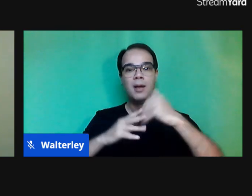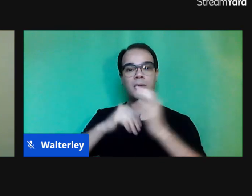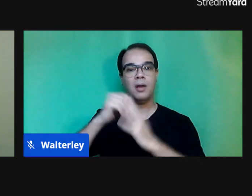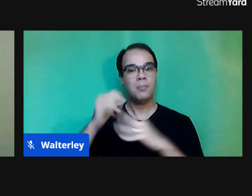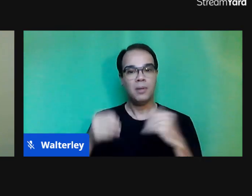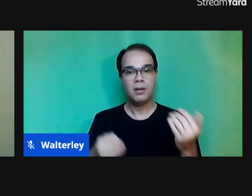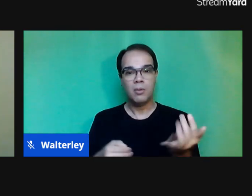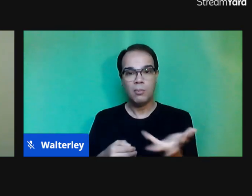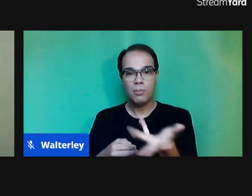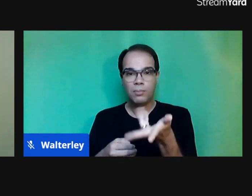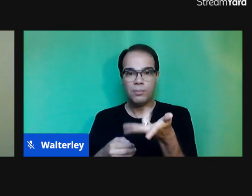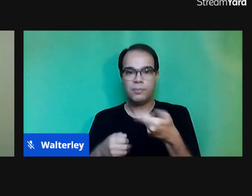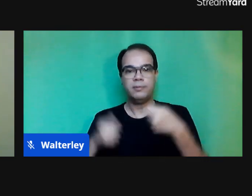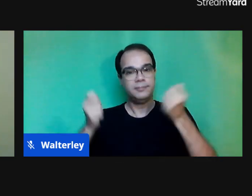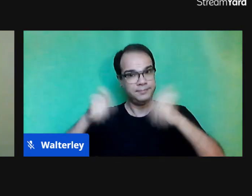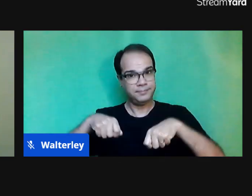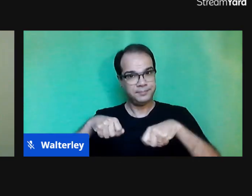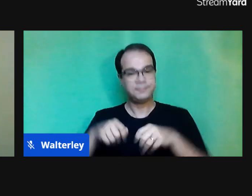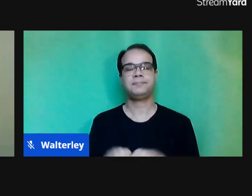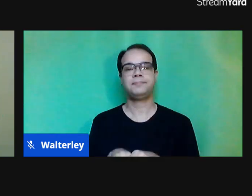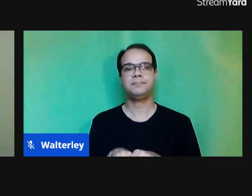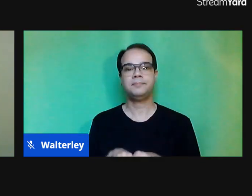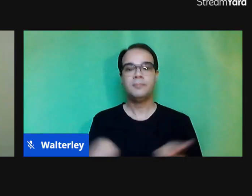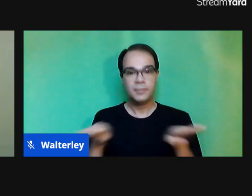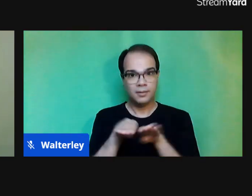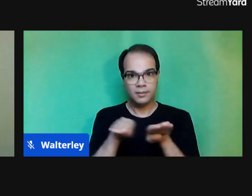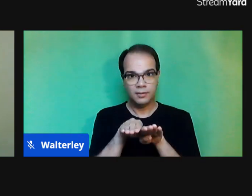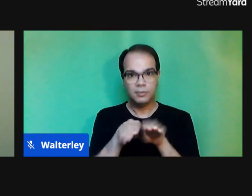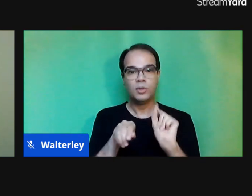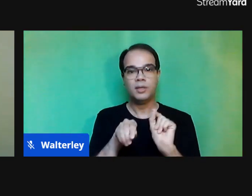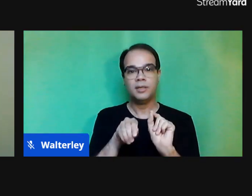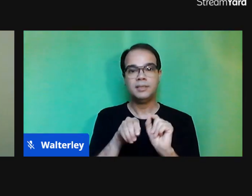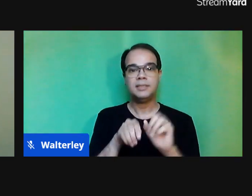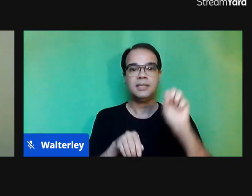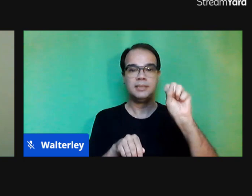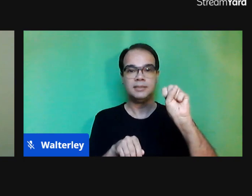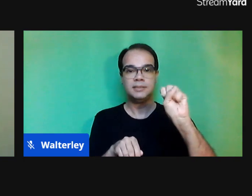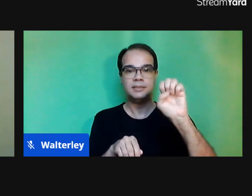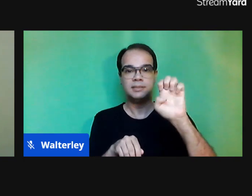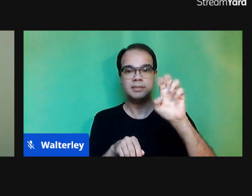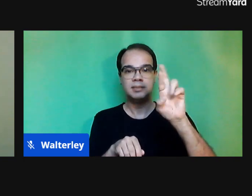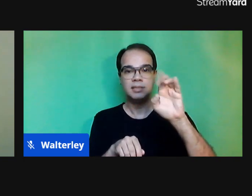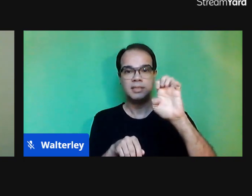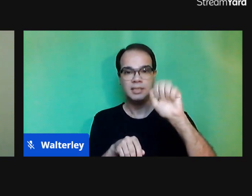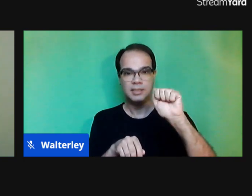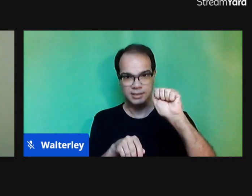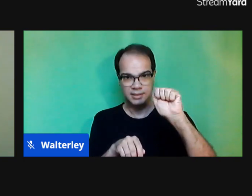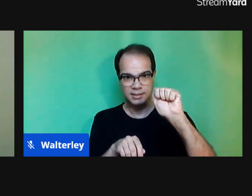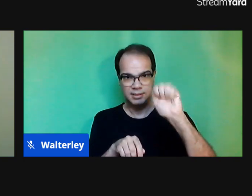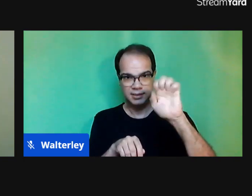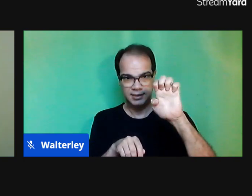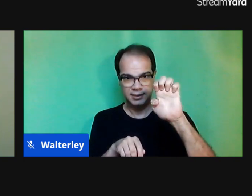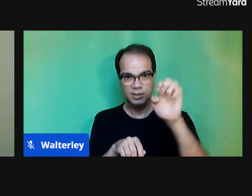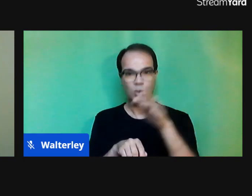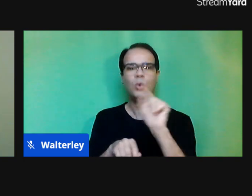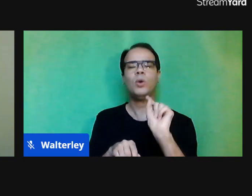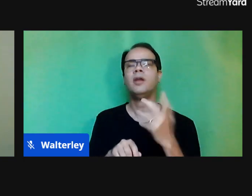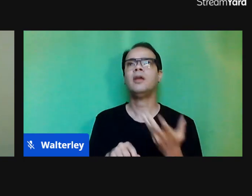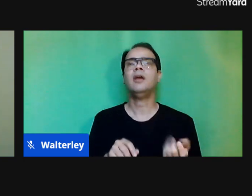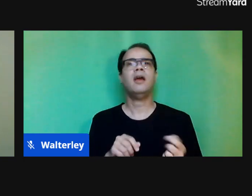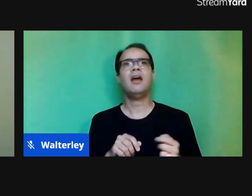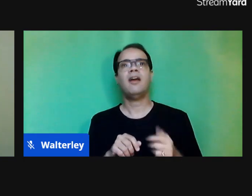produção de uma série que terá exibição nacional sobre filosofia. É uma série documental que